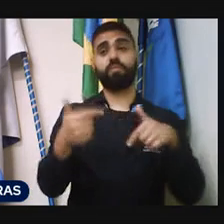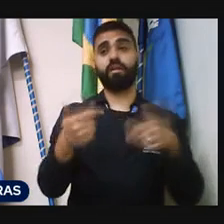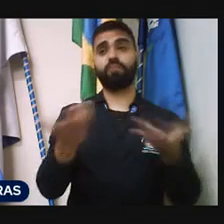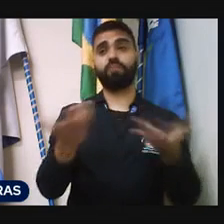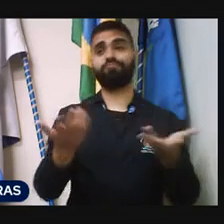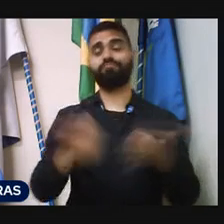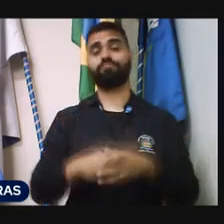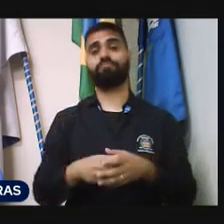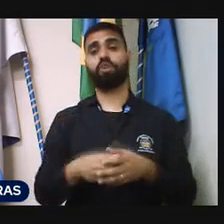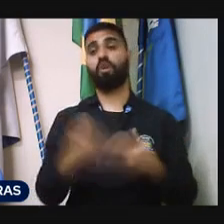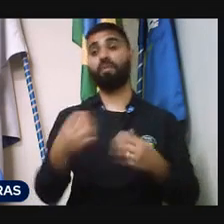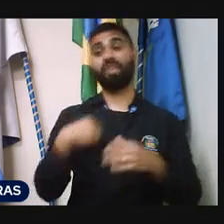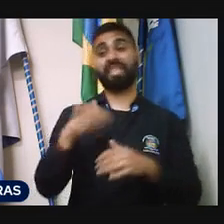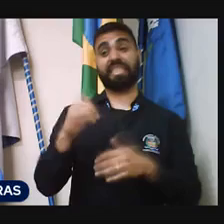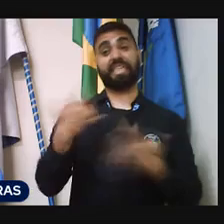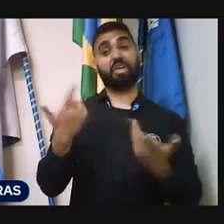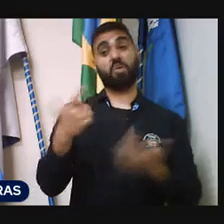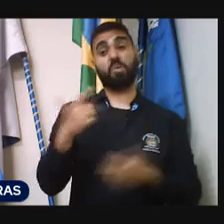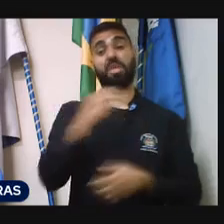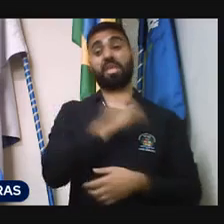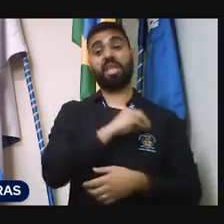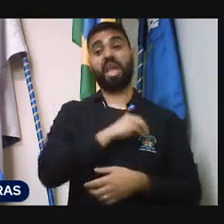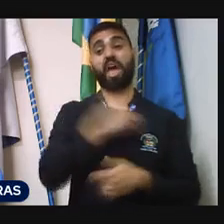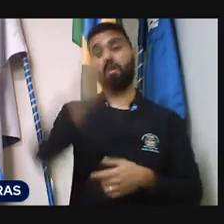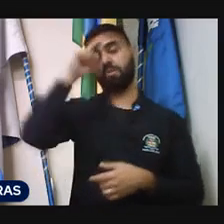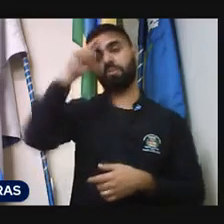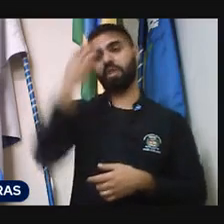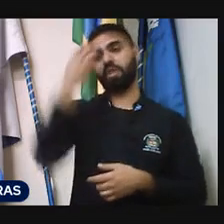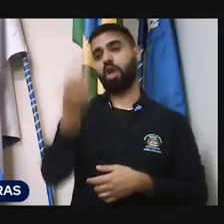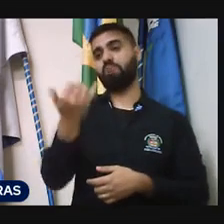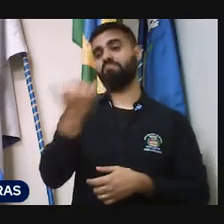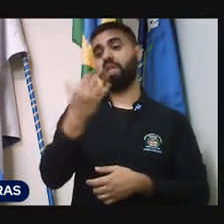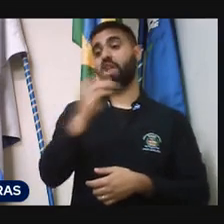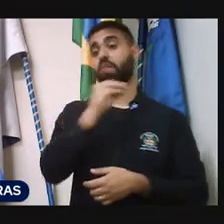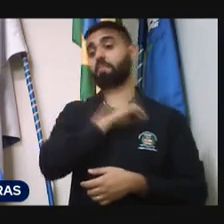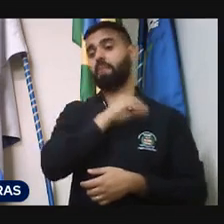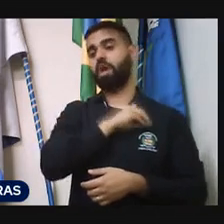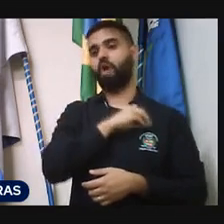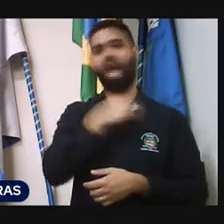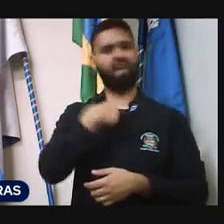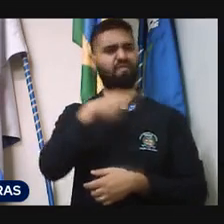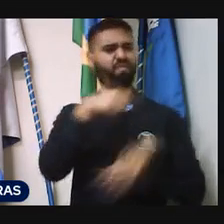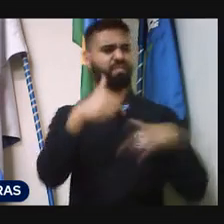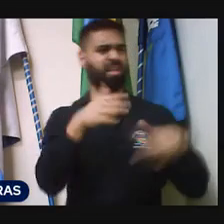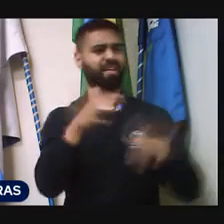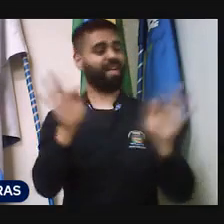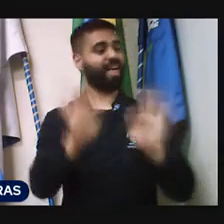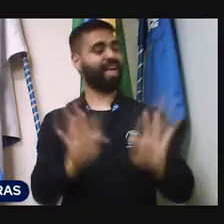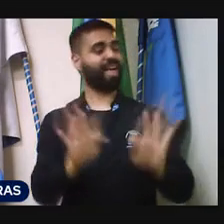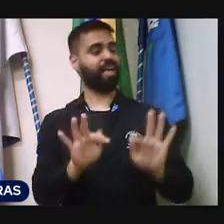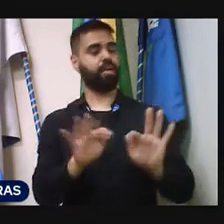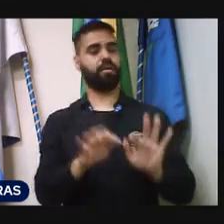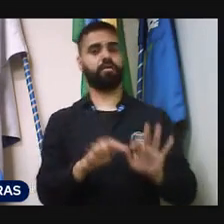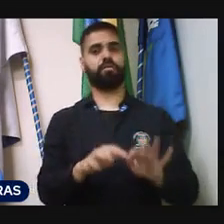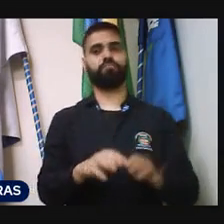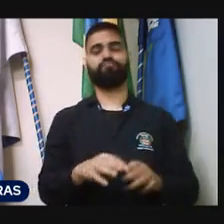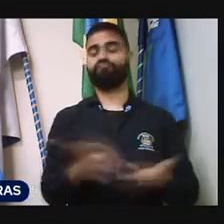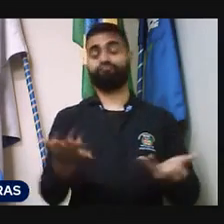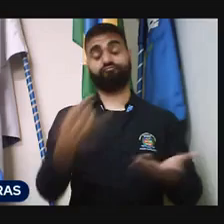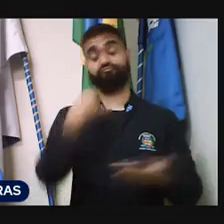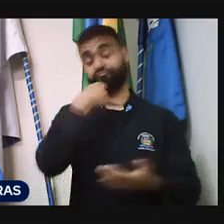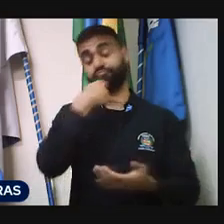padaria falar o que o hospital não me pagou aí ele vai trabalhar o que feliz o saco